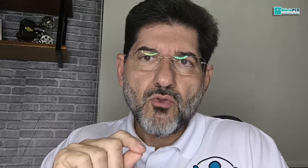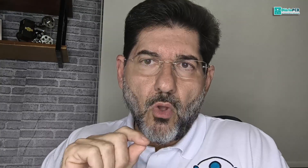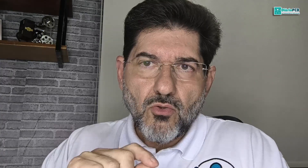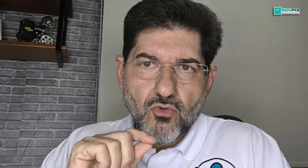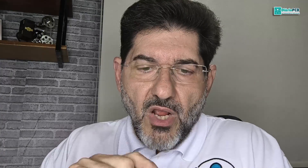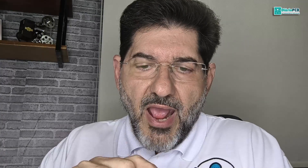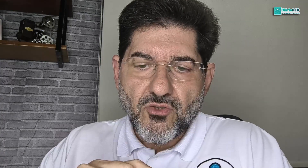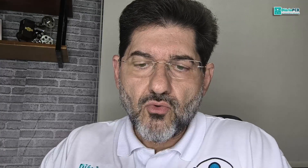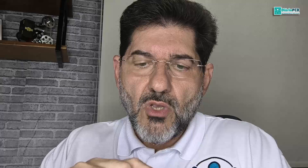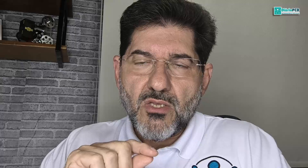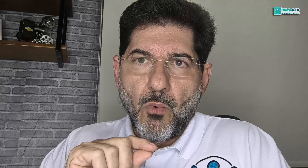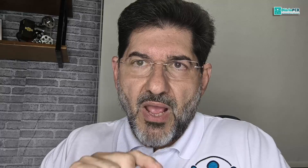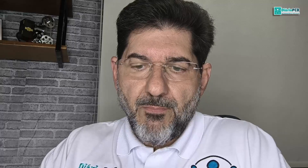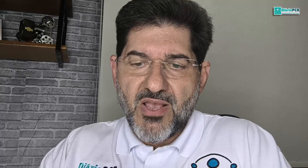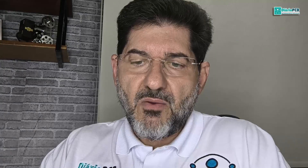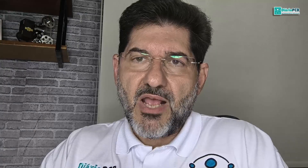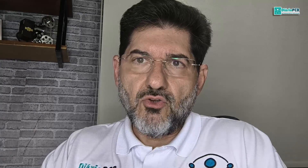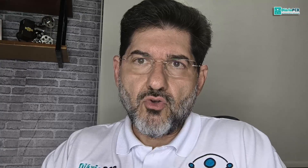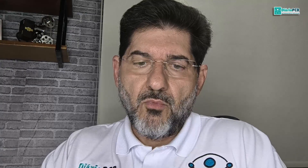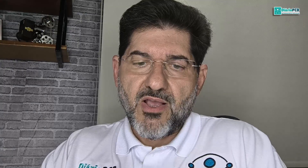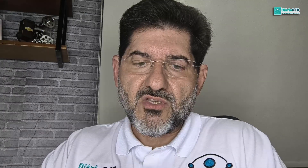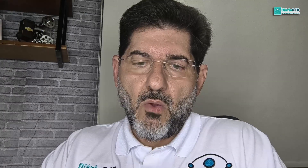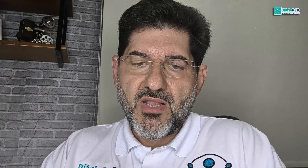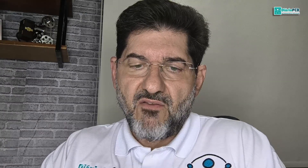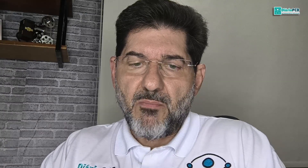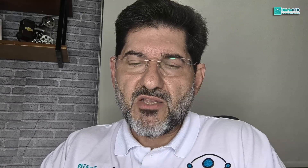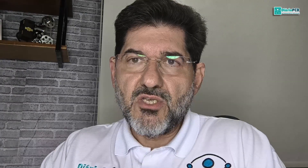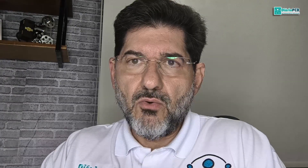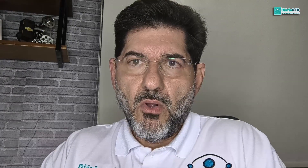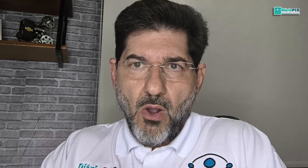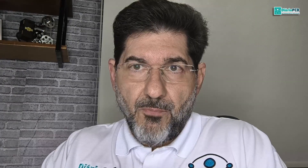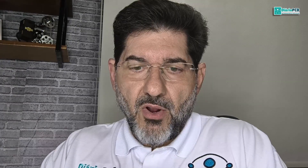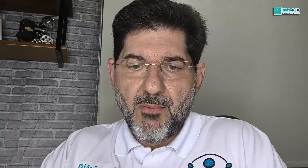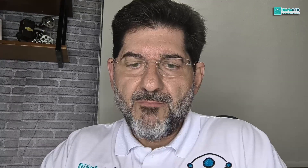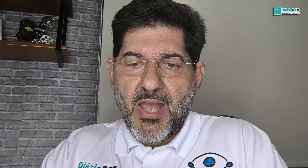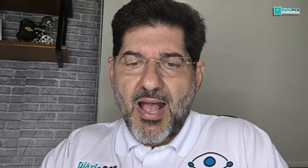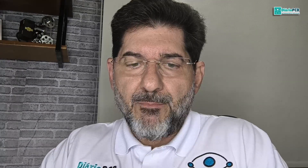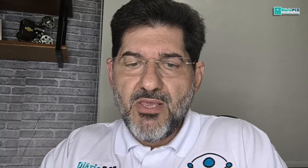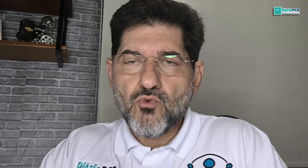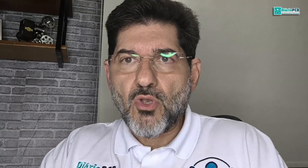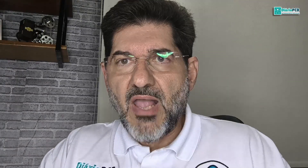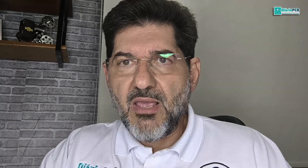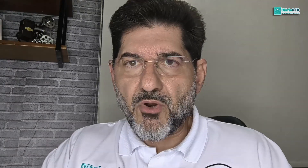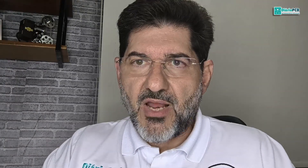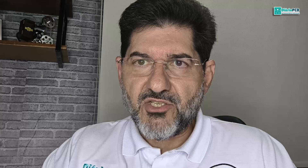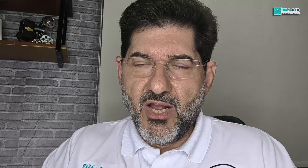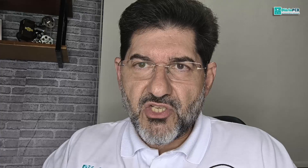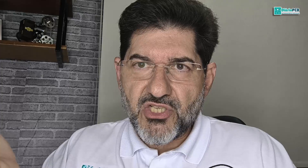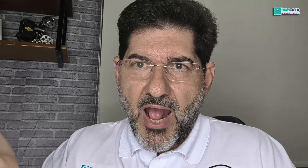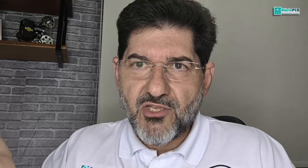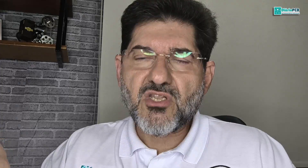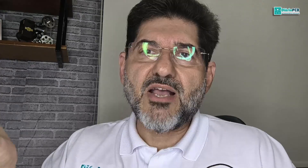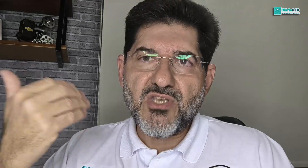repetir, todos os créditos são para a Empresa Brasil de Comunicação, a TV Brasil, ao programa Caminhos da